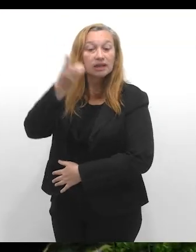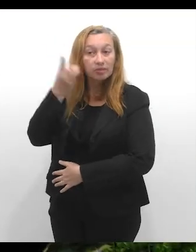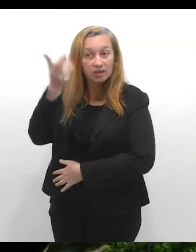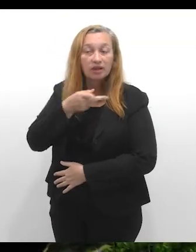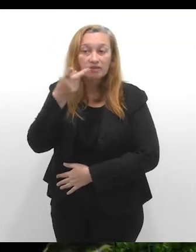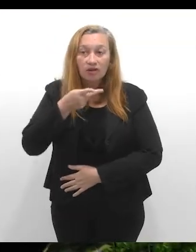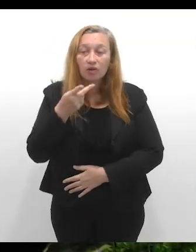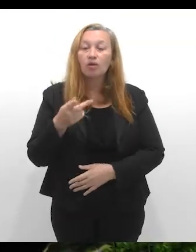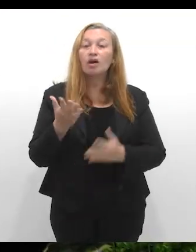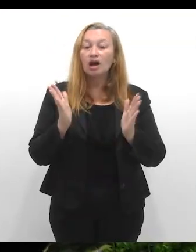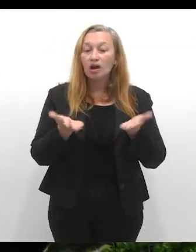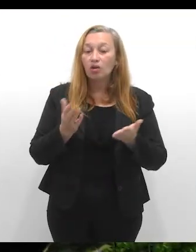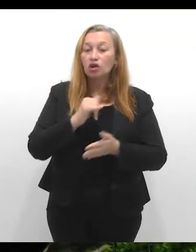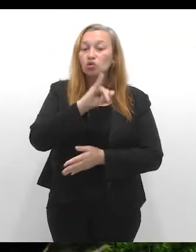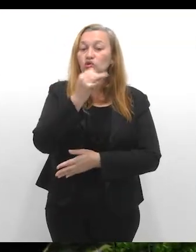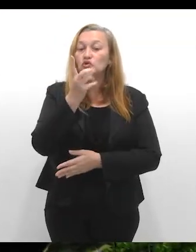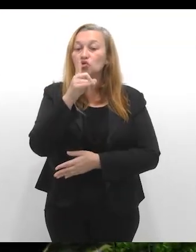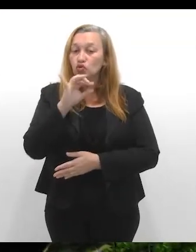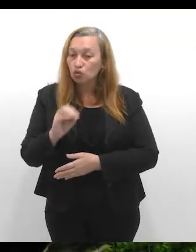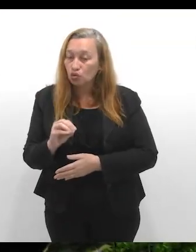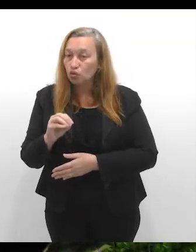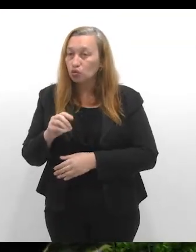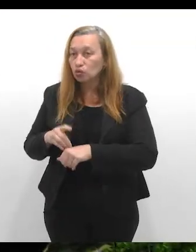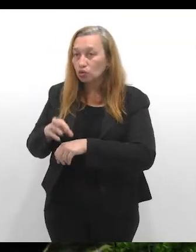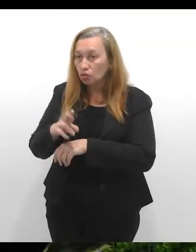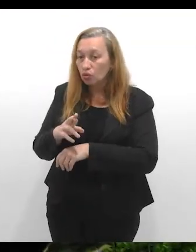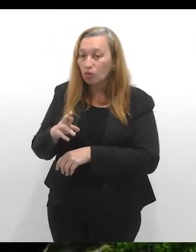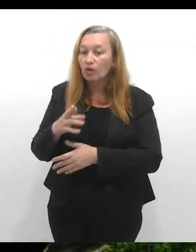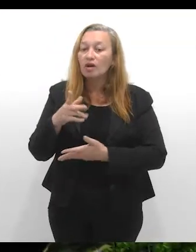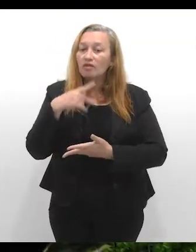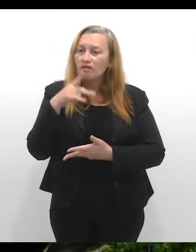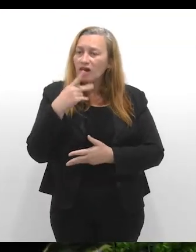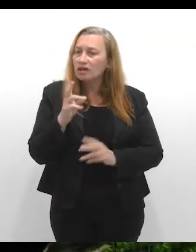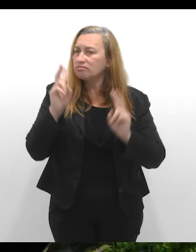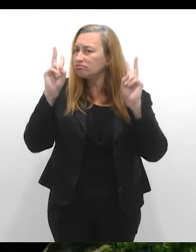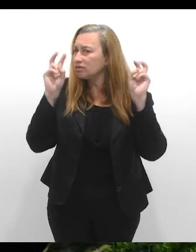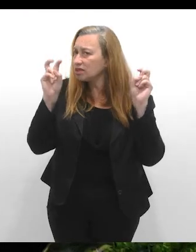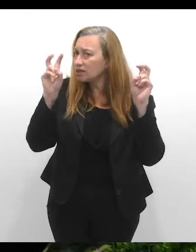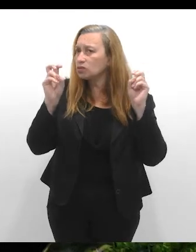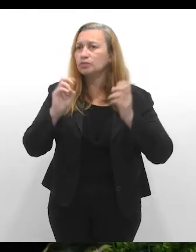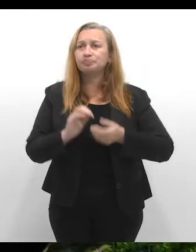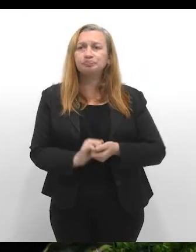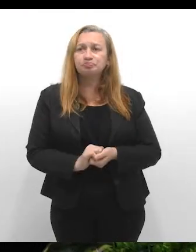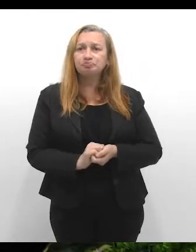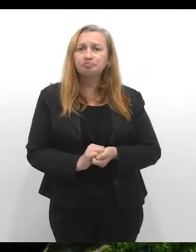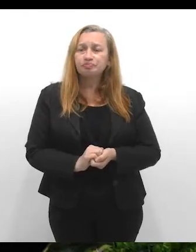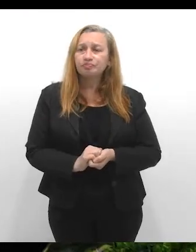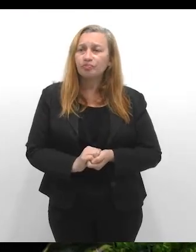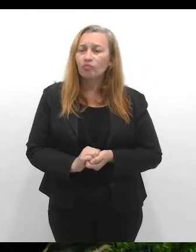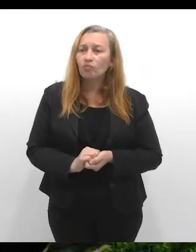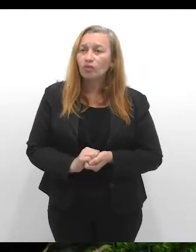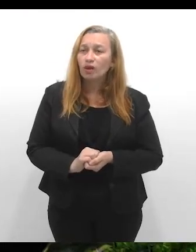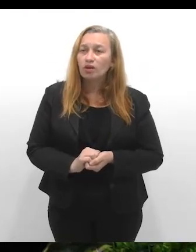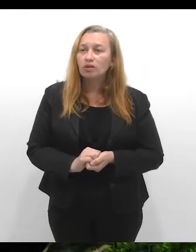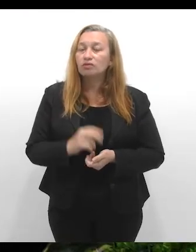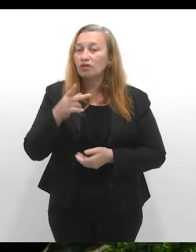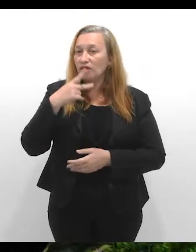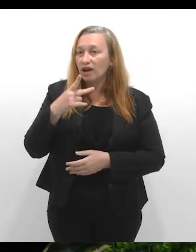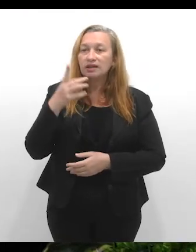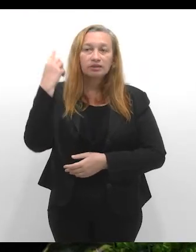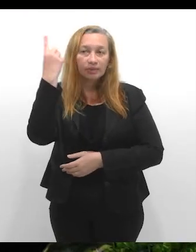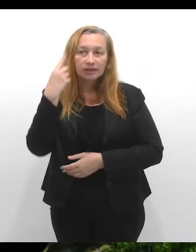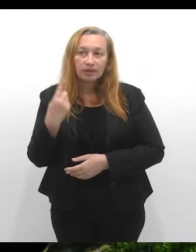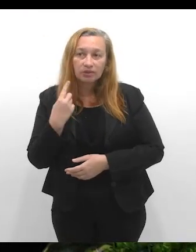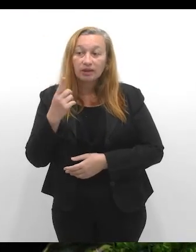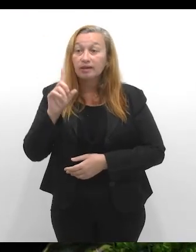a abordagem que a deputada traz e vou passar para o doutor Júlio agora, doutor Júlio Araújo, trazendo essa questão, né? Um